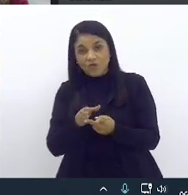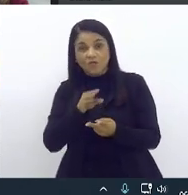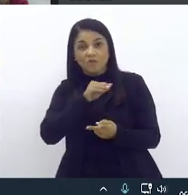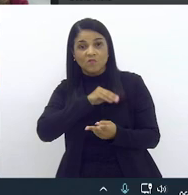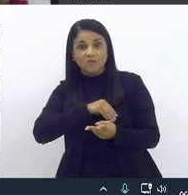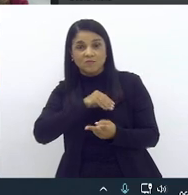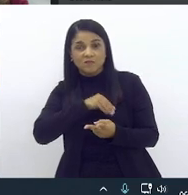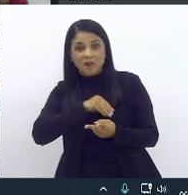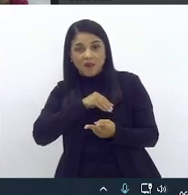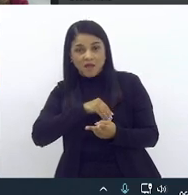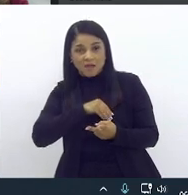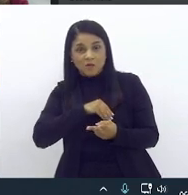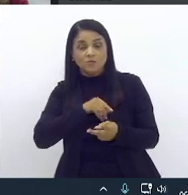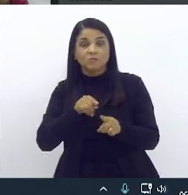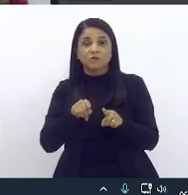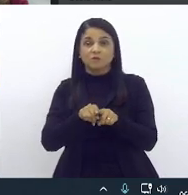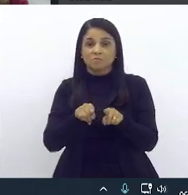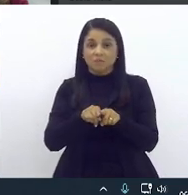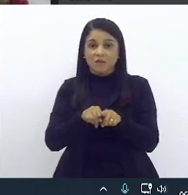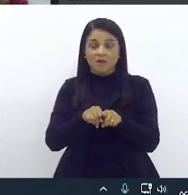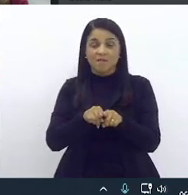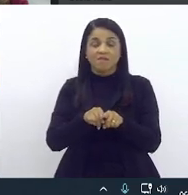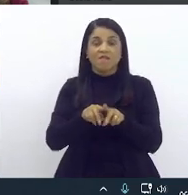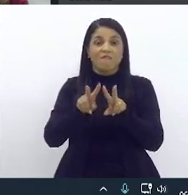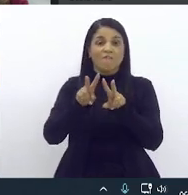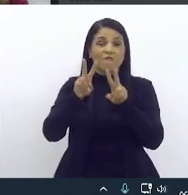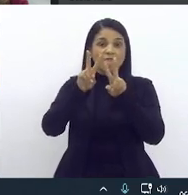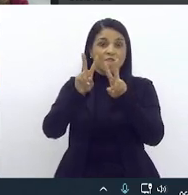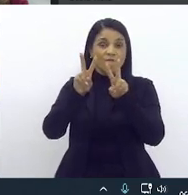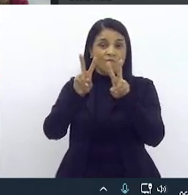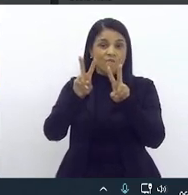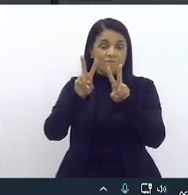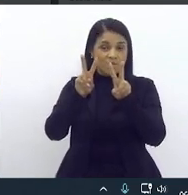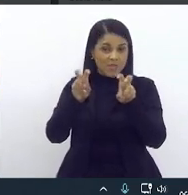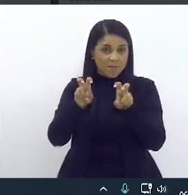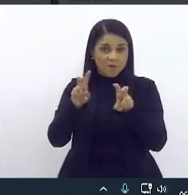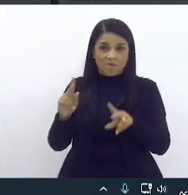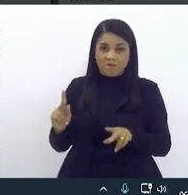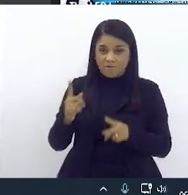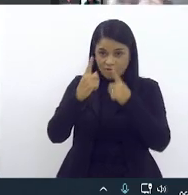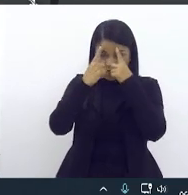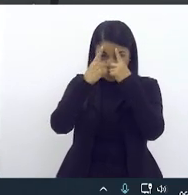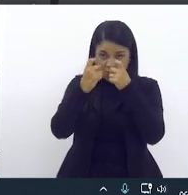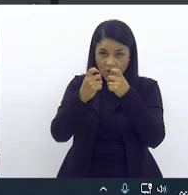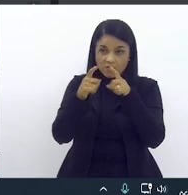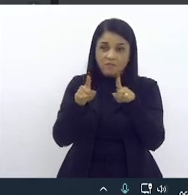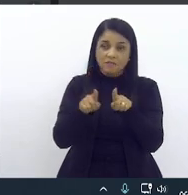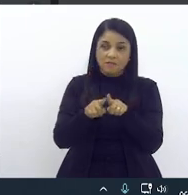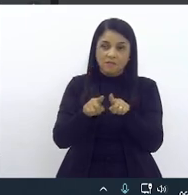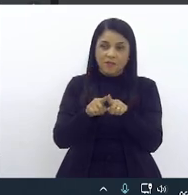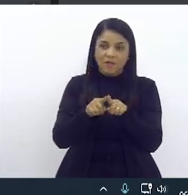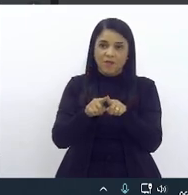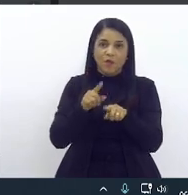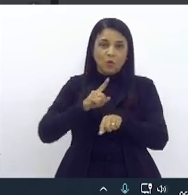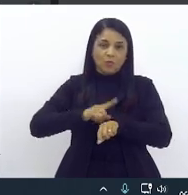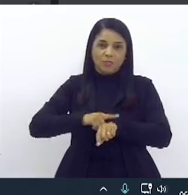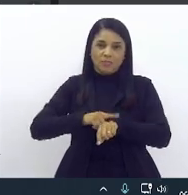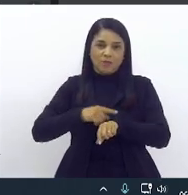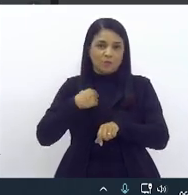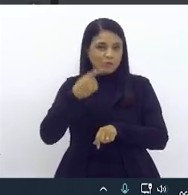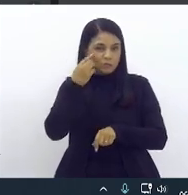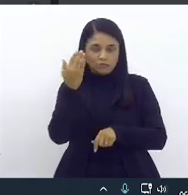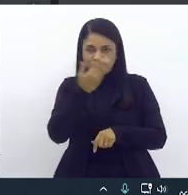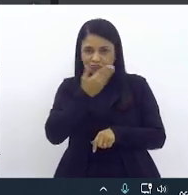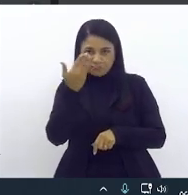a violência é quando... Está me abrindo o tempo, tá, gente? Eu não estou aqui vendo